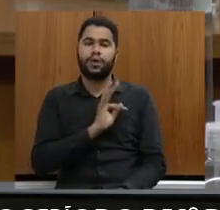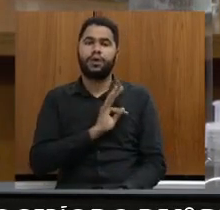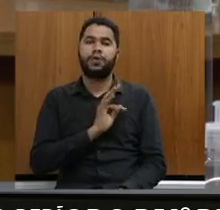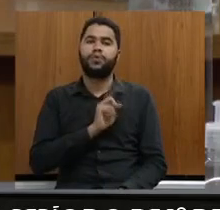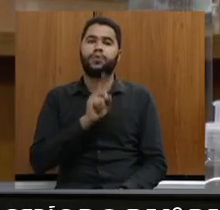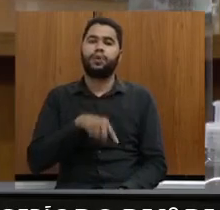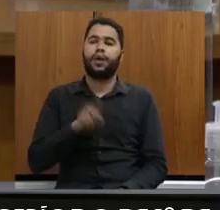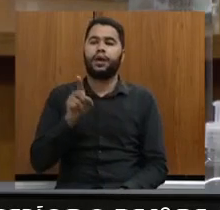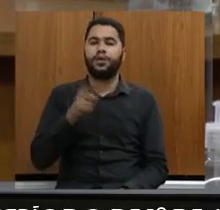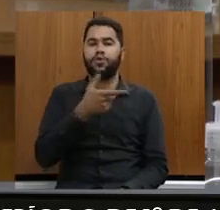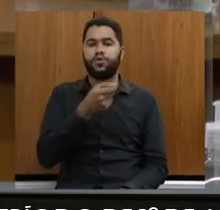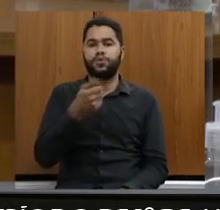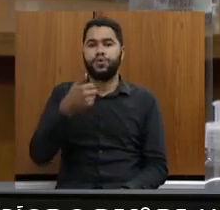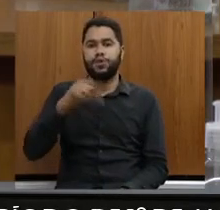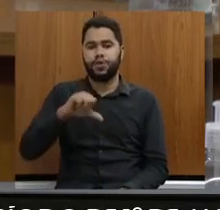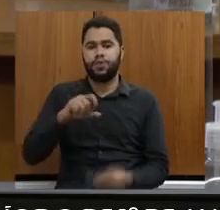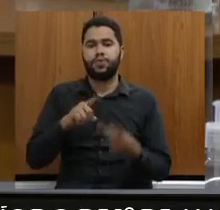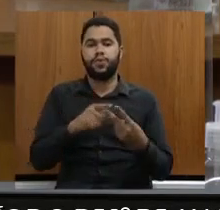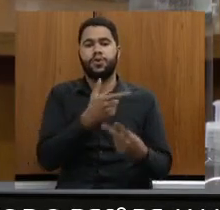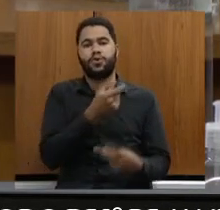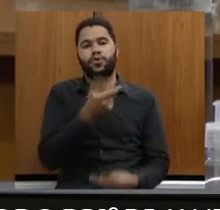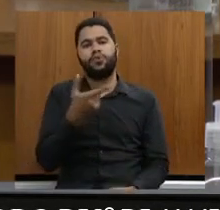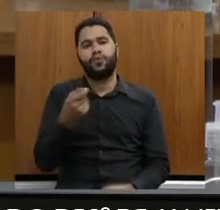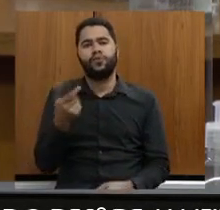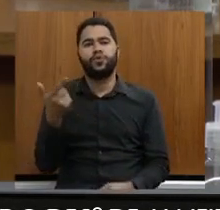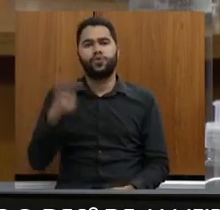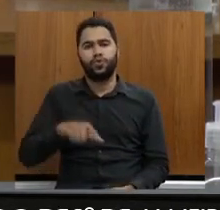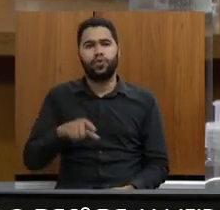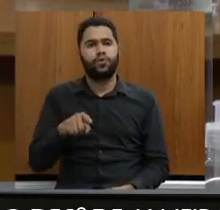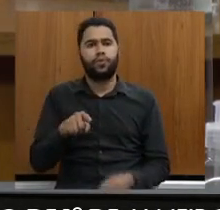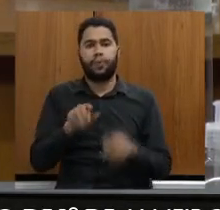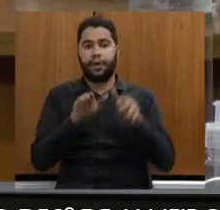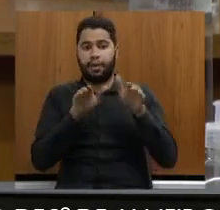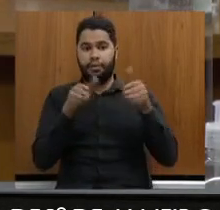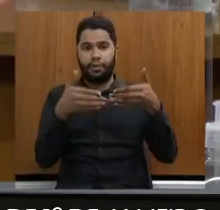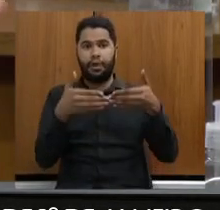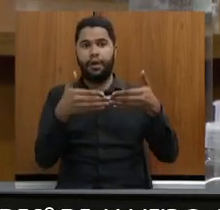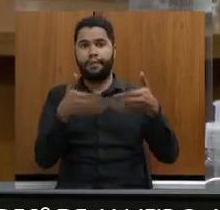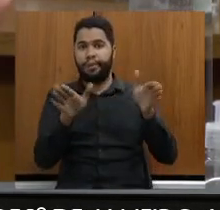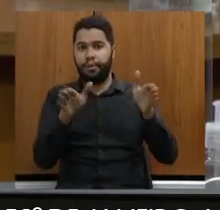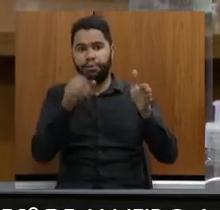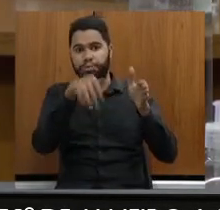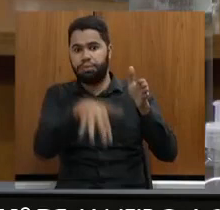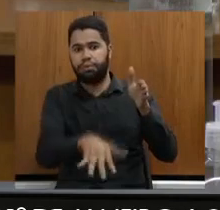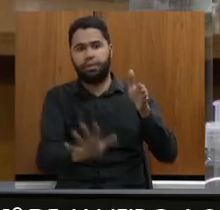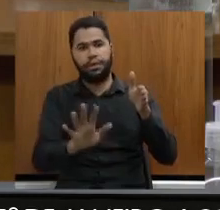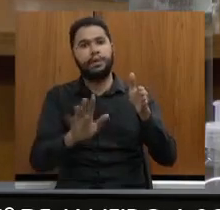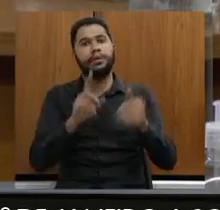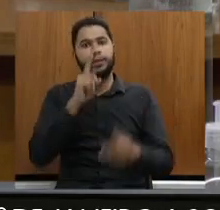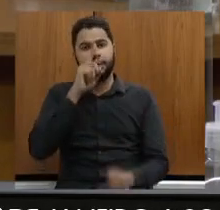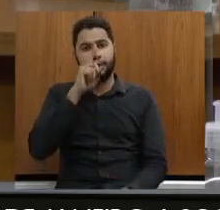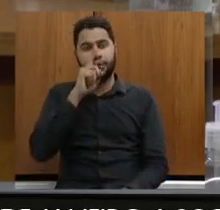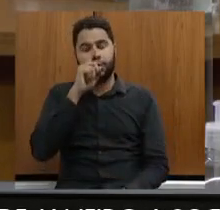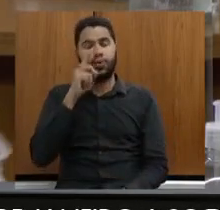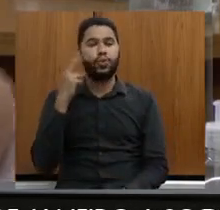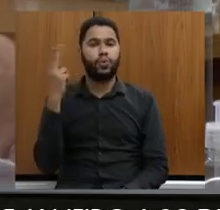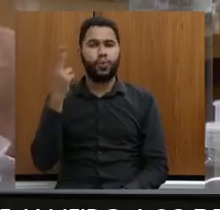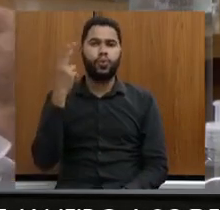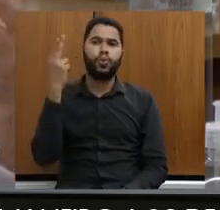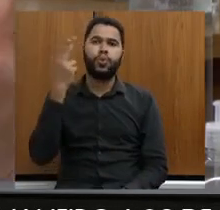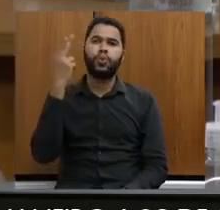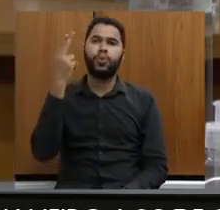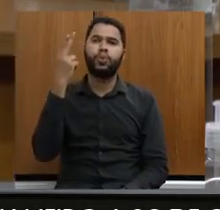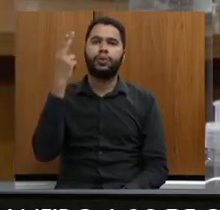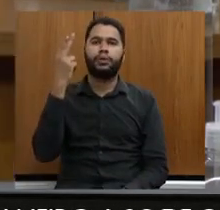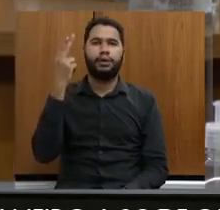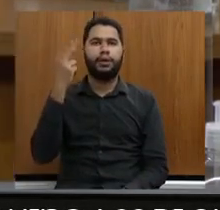lá em 2019 e Expo 2020 também ele voltou lá para que a barragem não estourasse que a barragem aí tá no correndo um risco muito sério e aí